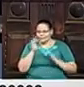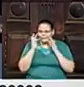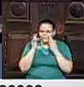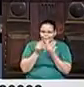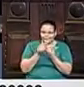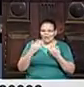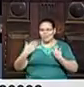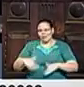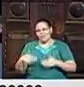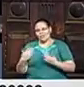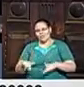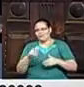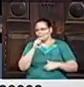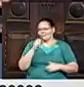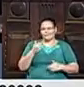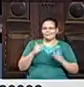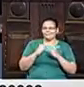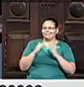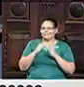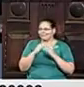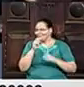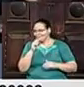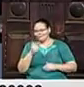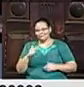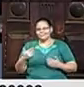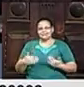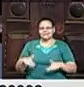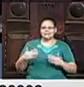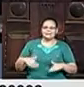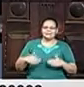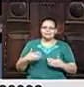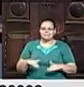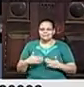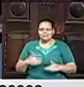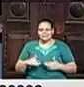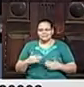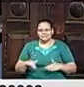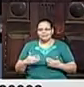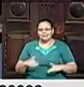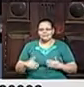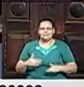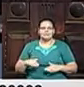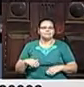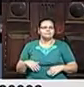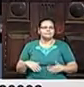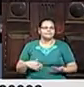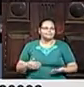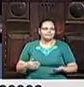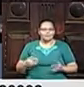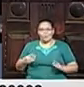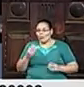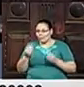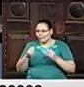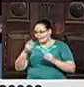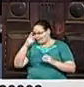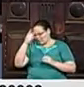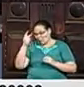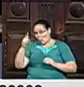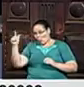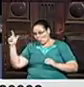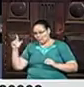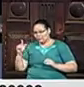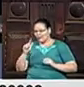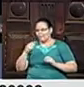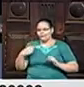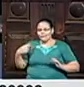famílias desesperadas que não têm onde morar, mesmo não tendo direito, invadindo, vamos ter uma